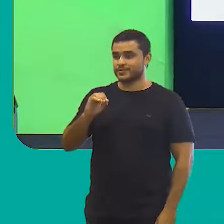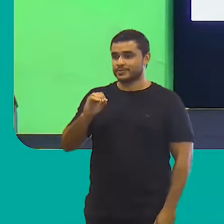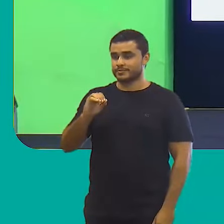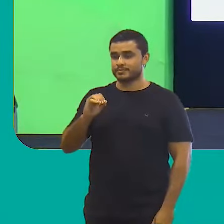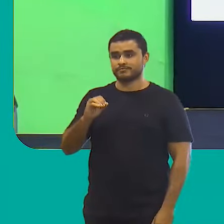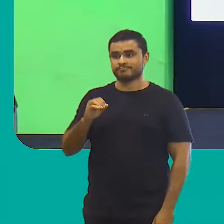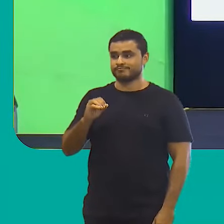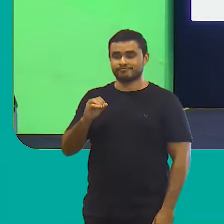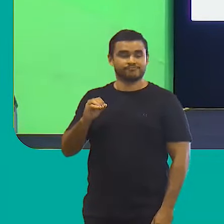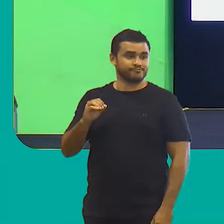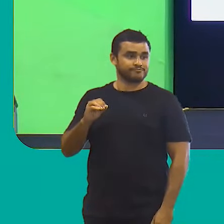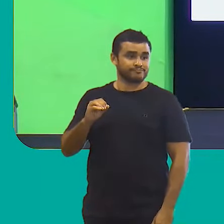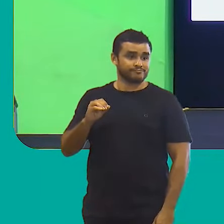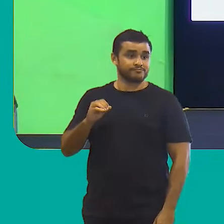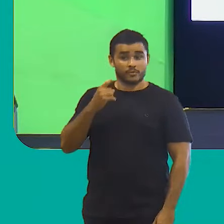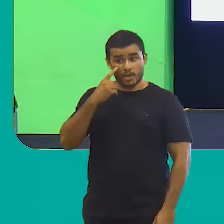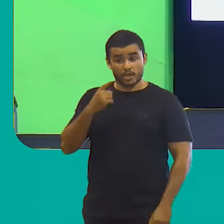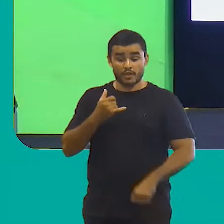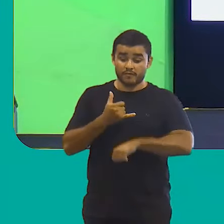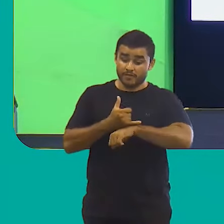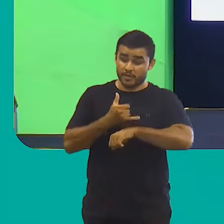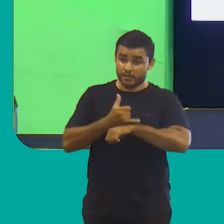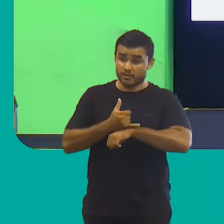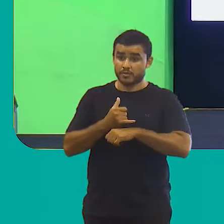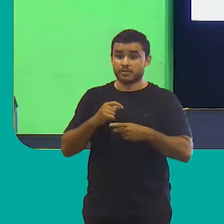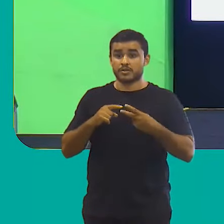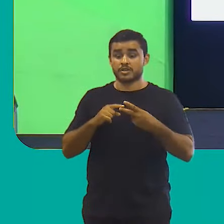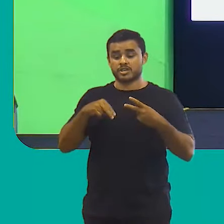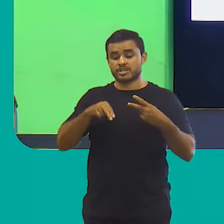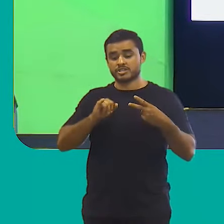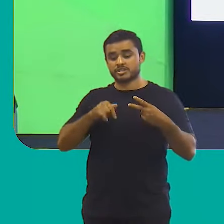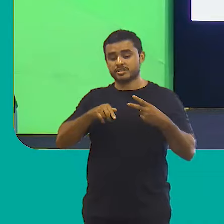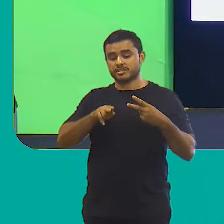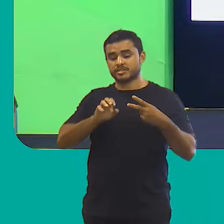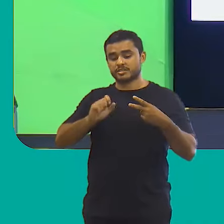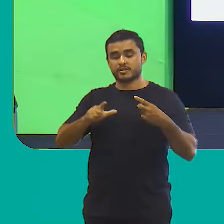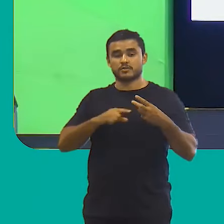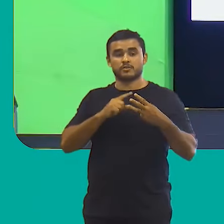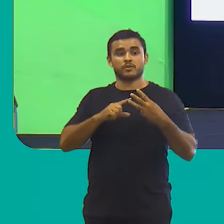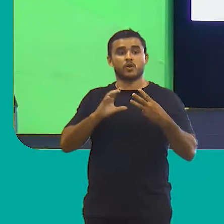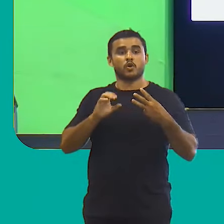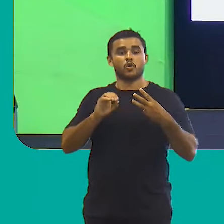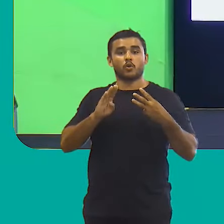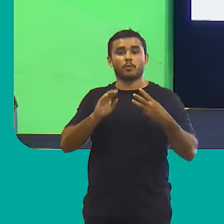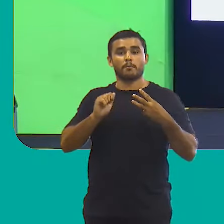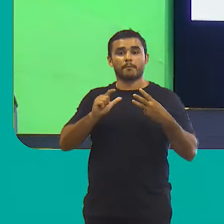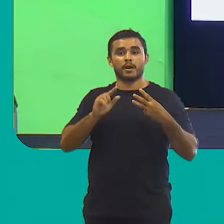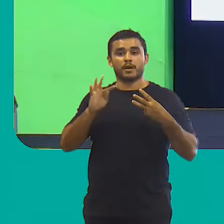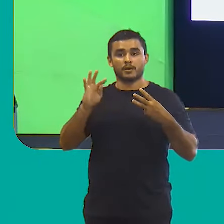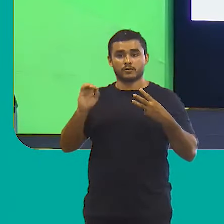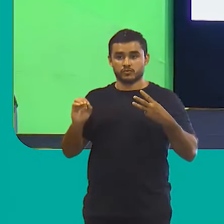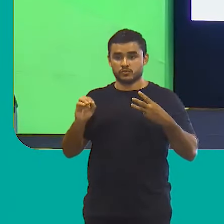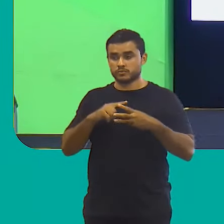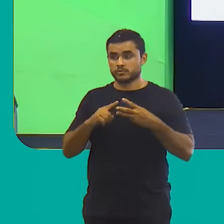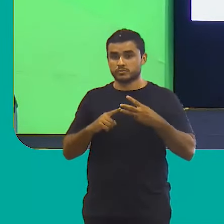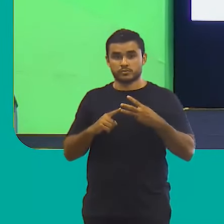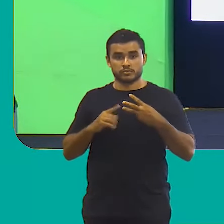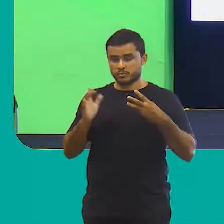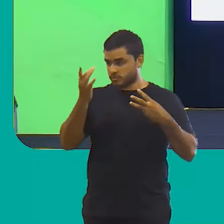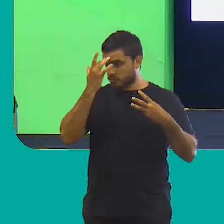ímã? Ferro, níquel e cobalto. Professor, não vou decorar isso nunca, nem